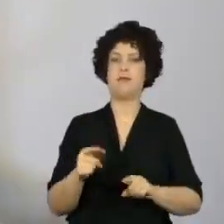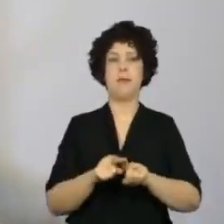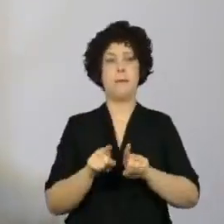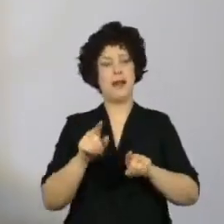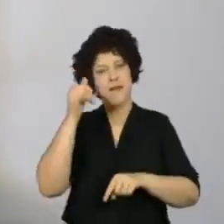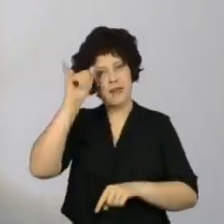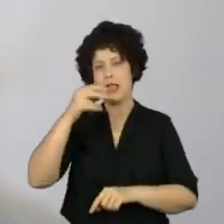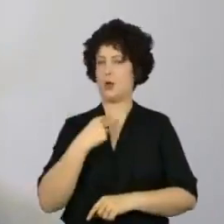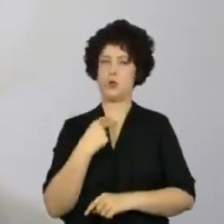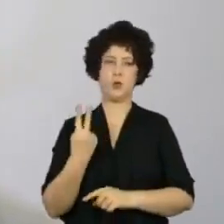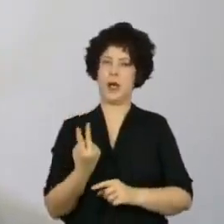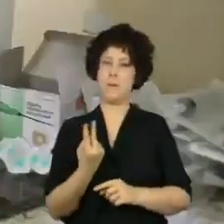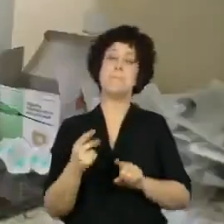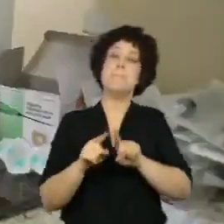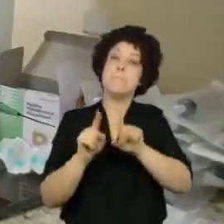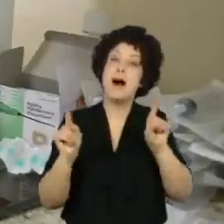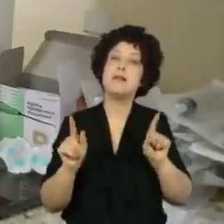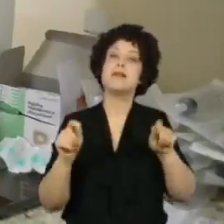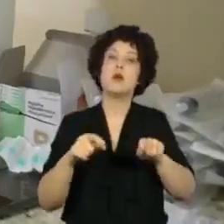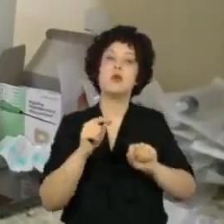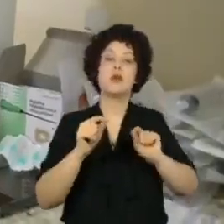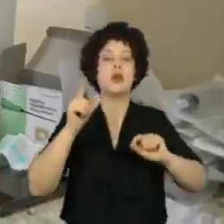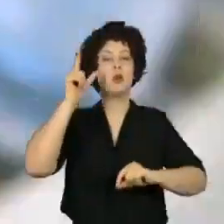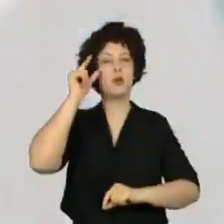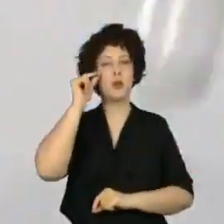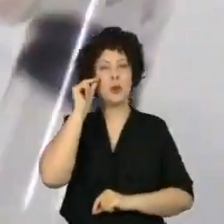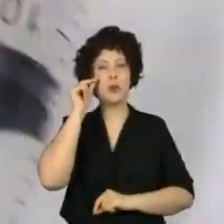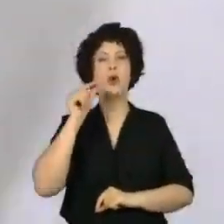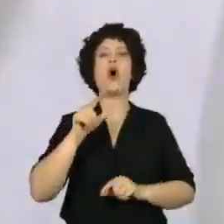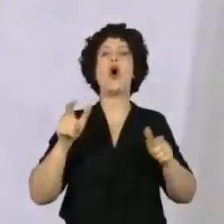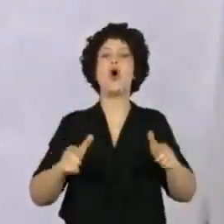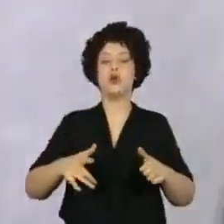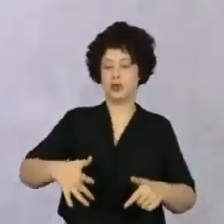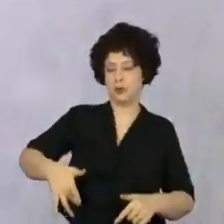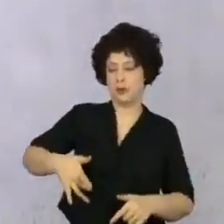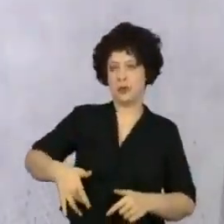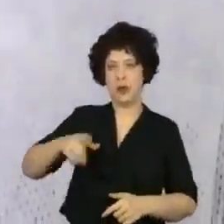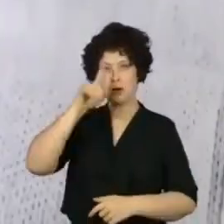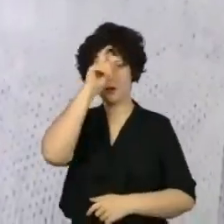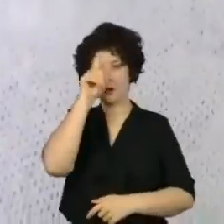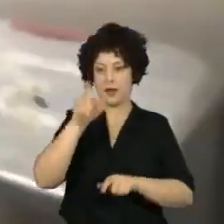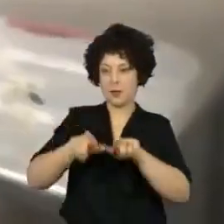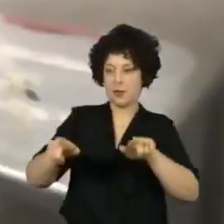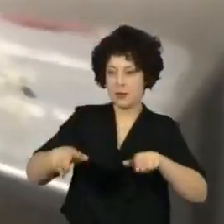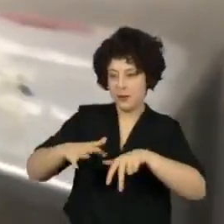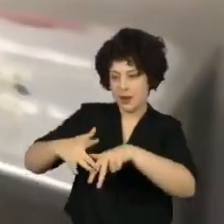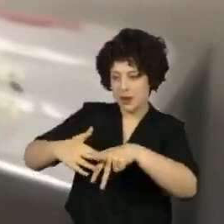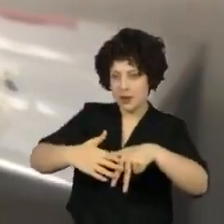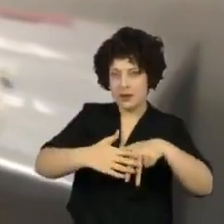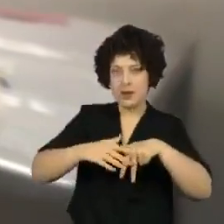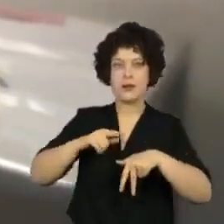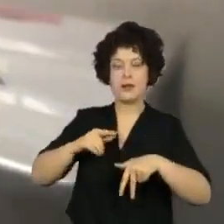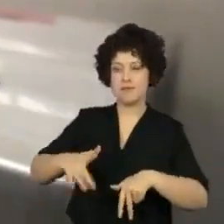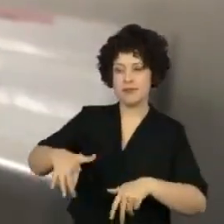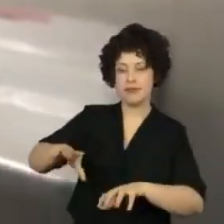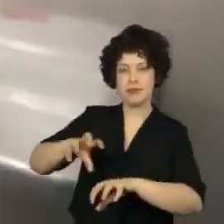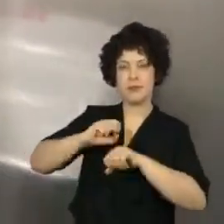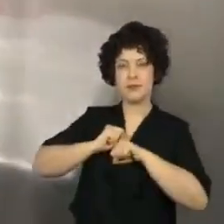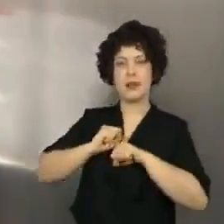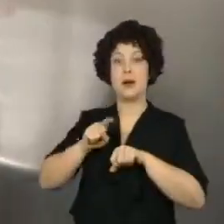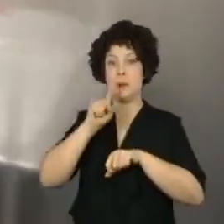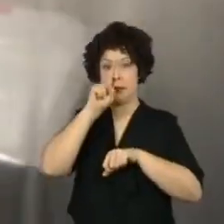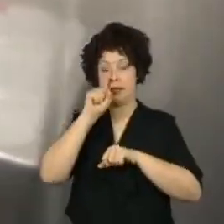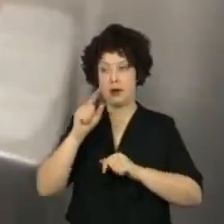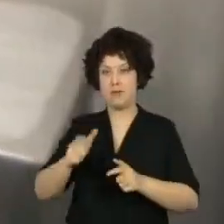os testes serão feitos inicialmente no Hospital do Rim e no Hospital das Clínicas em pacientes com infecção recente e